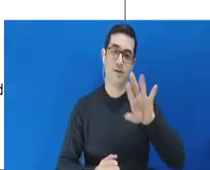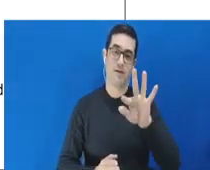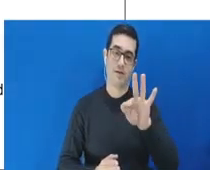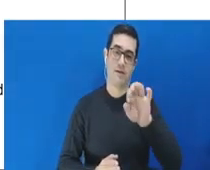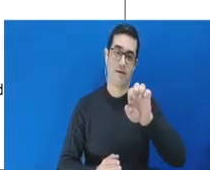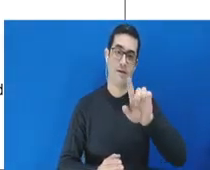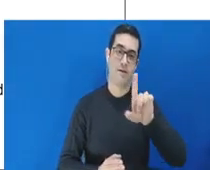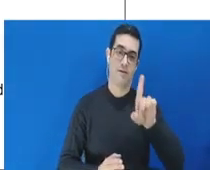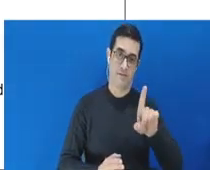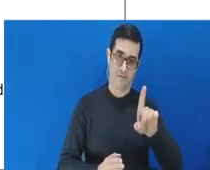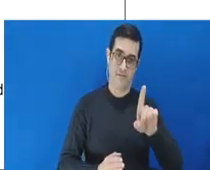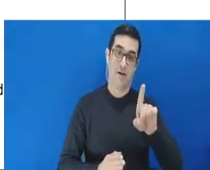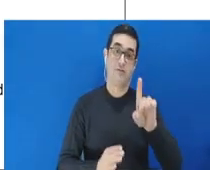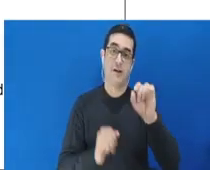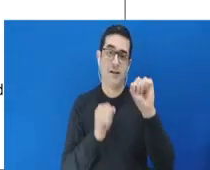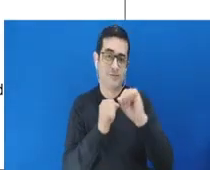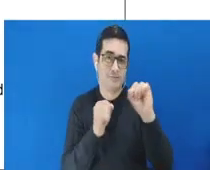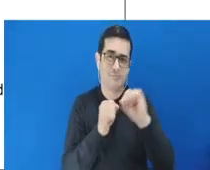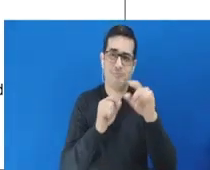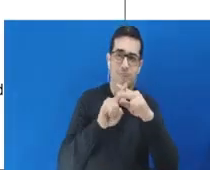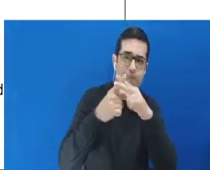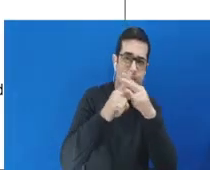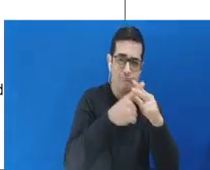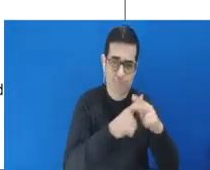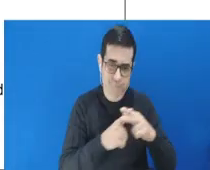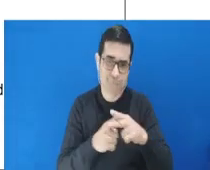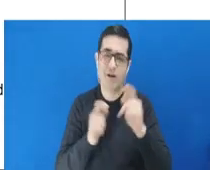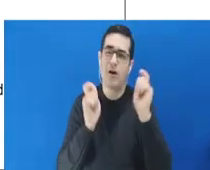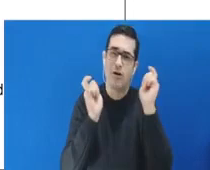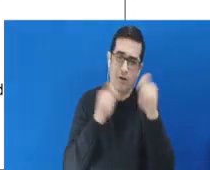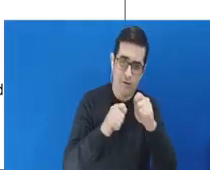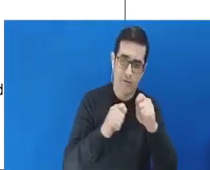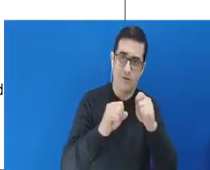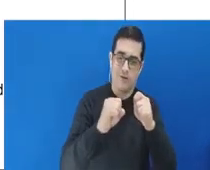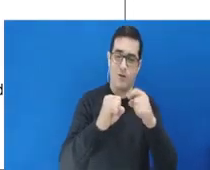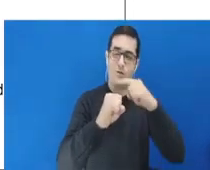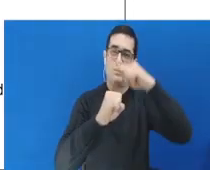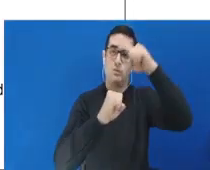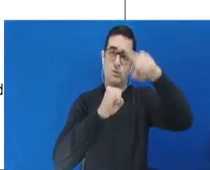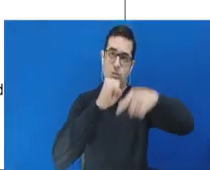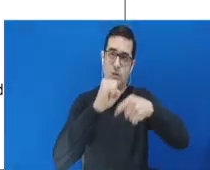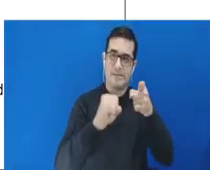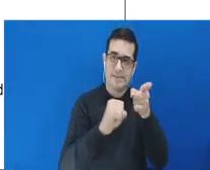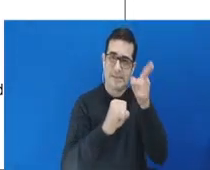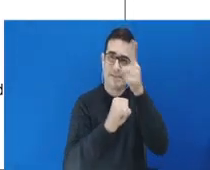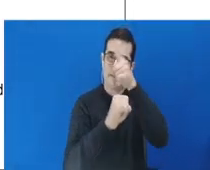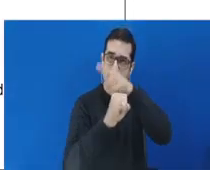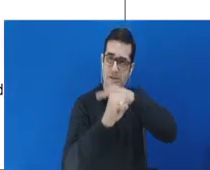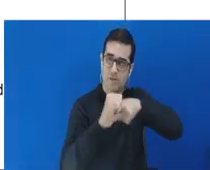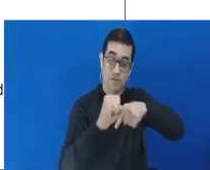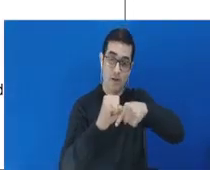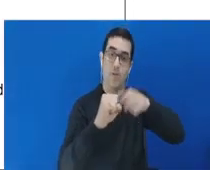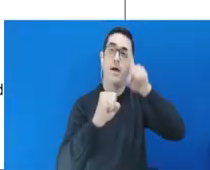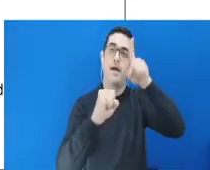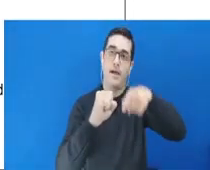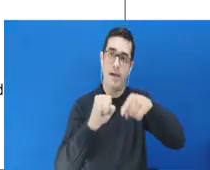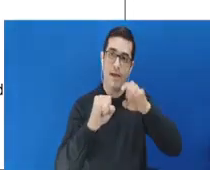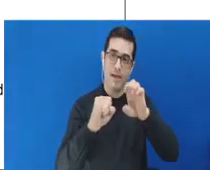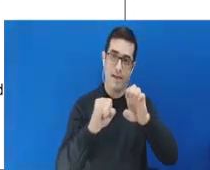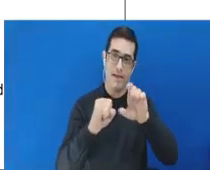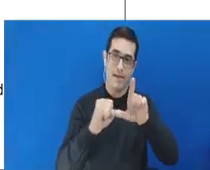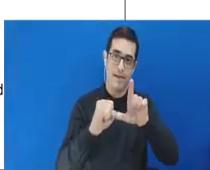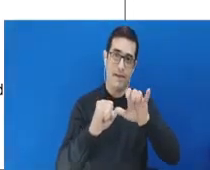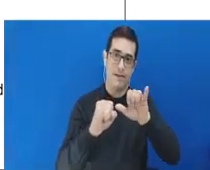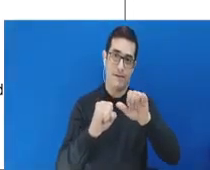sim uma trajetória elíptica, e que essa trajetória elíptica também deveria ter um ângulo com